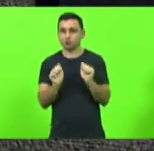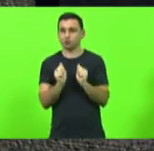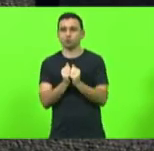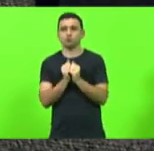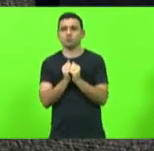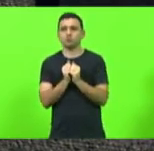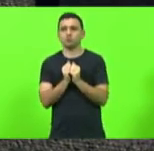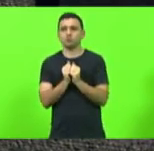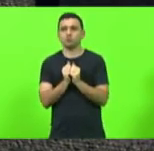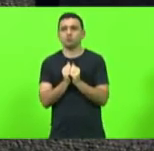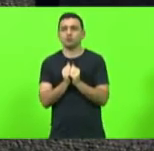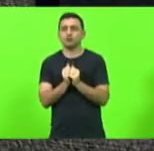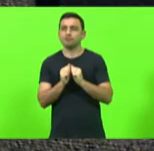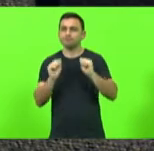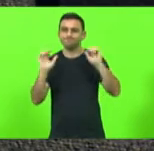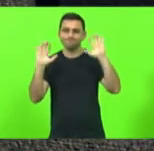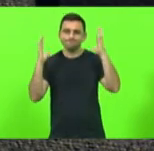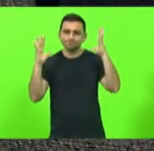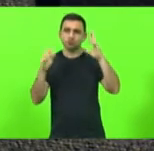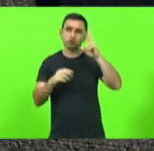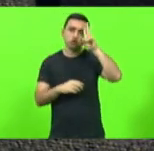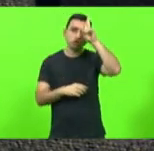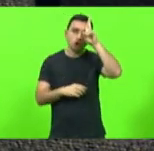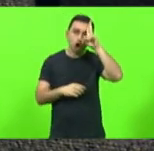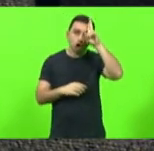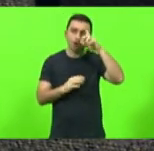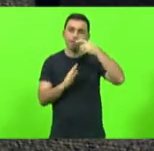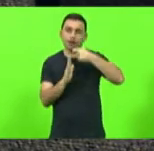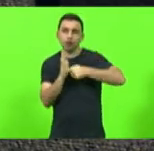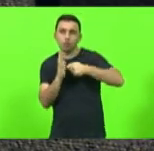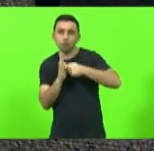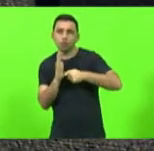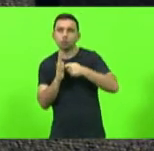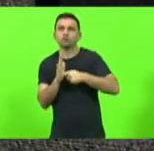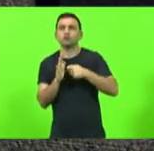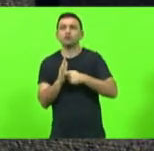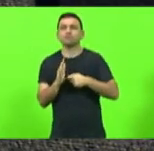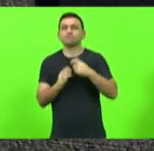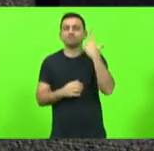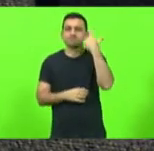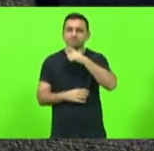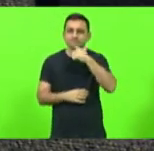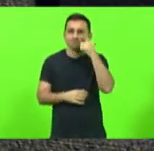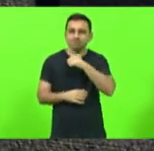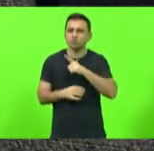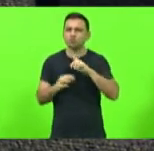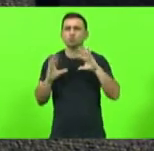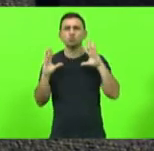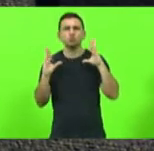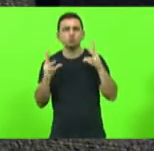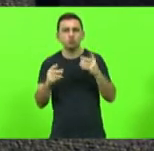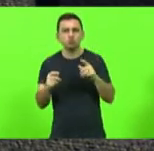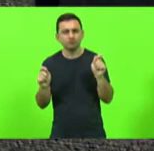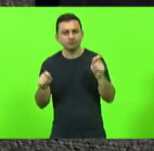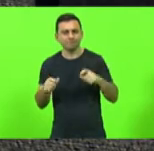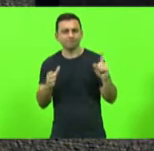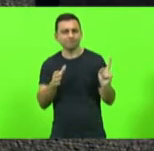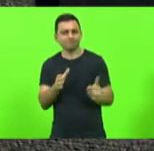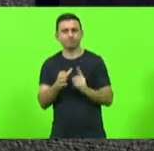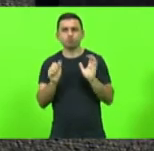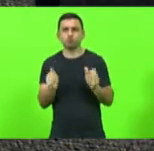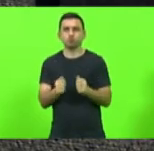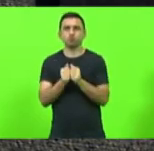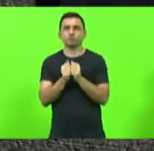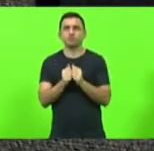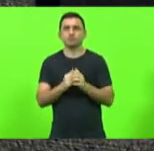celebrar esse momento de tantas histórias, tantas lutas e tanta conquista, da qual todos aqui, todos e todas, fazem parte. Temos